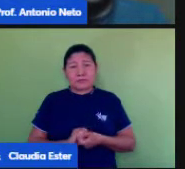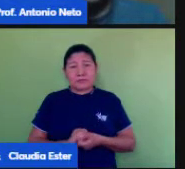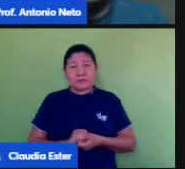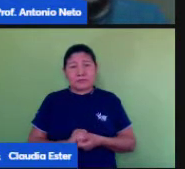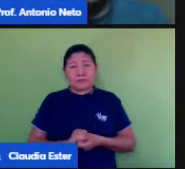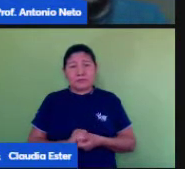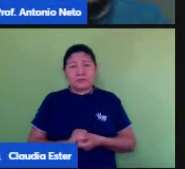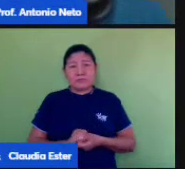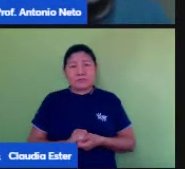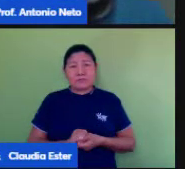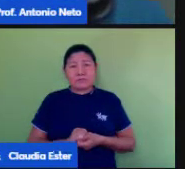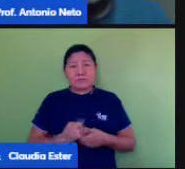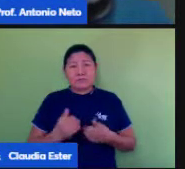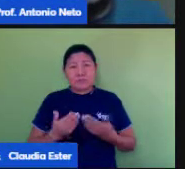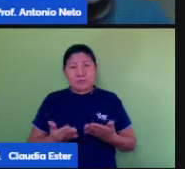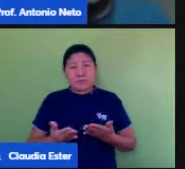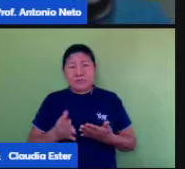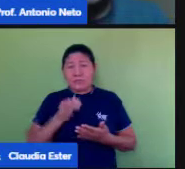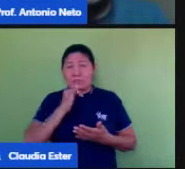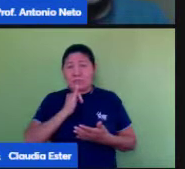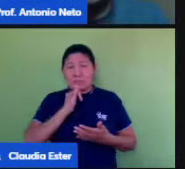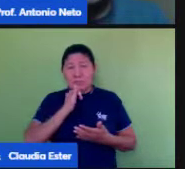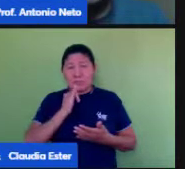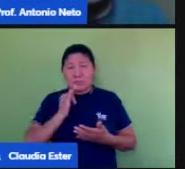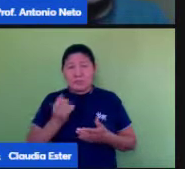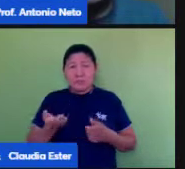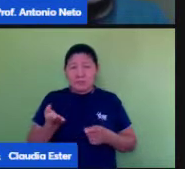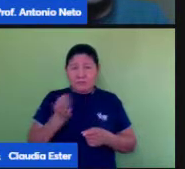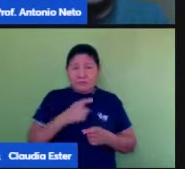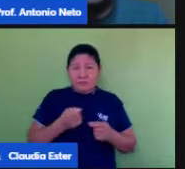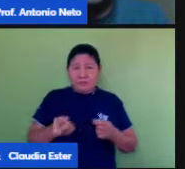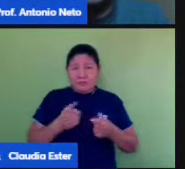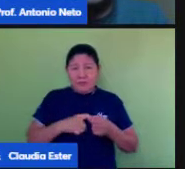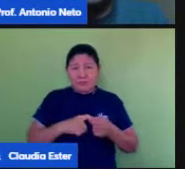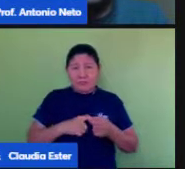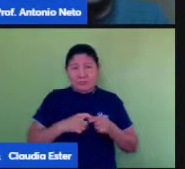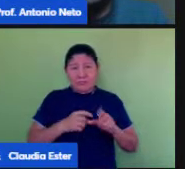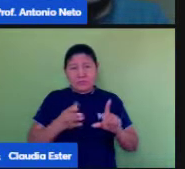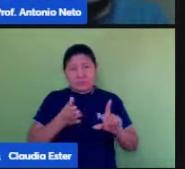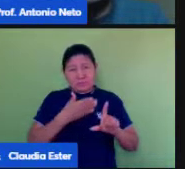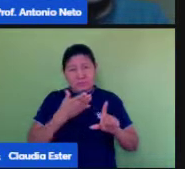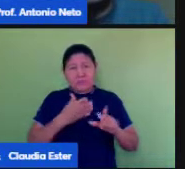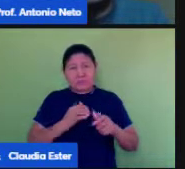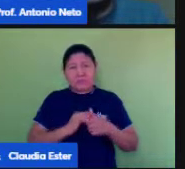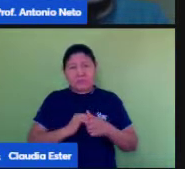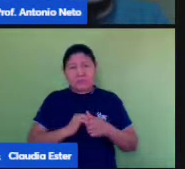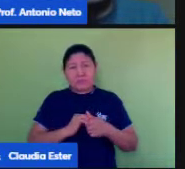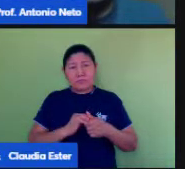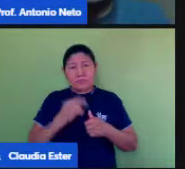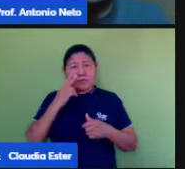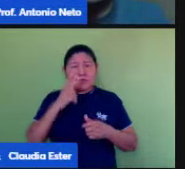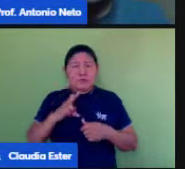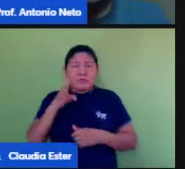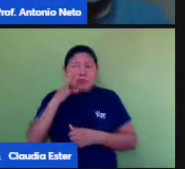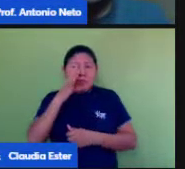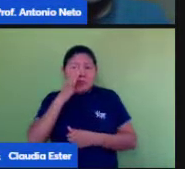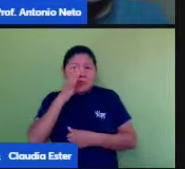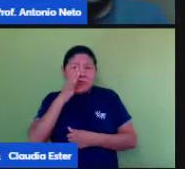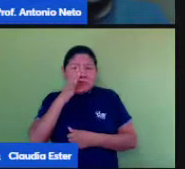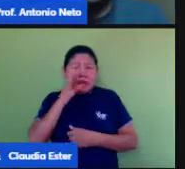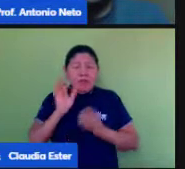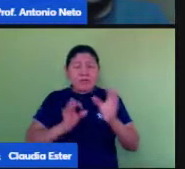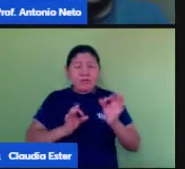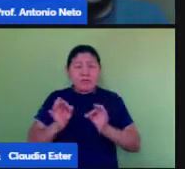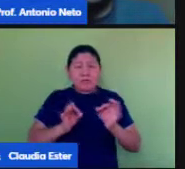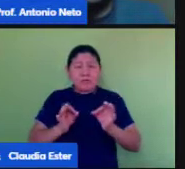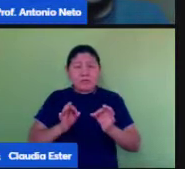nível. Volta, fazendo um favor. Isso, esse. Quando vocês observarem essa organização